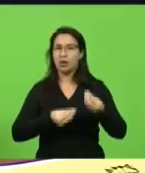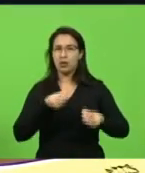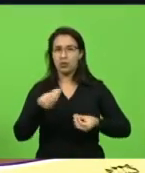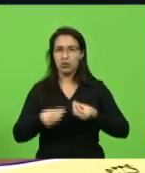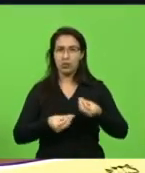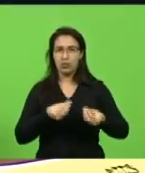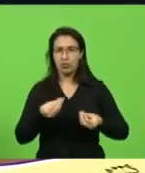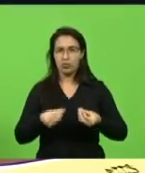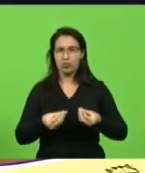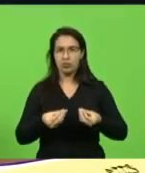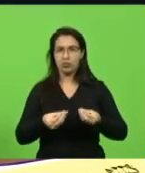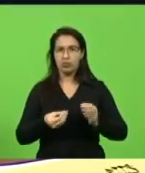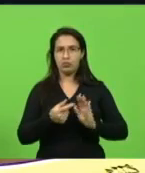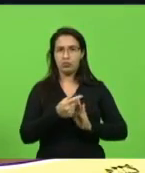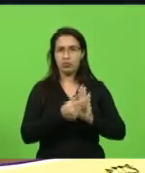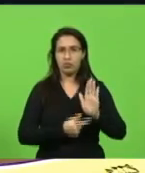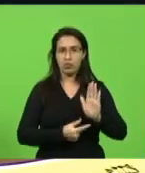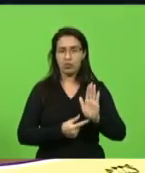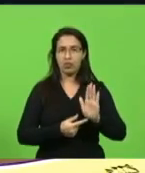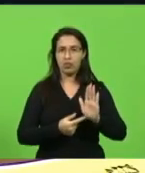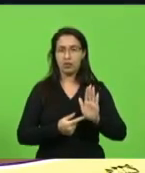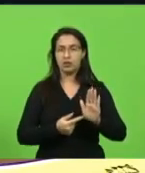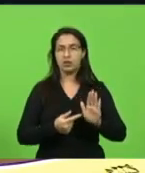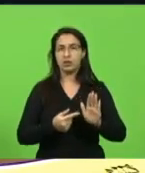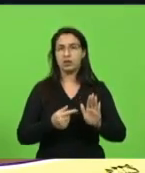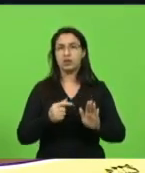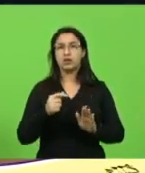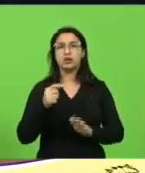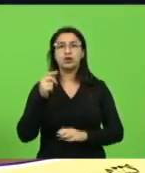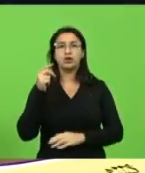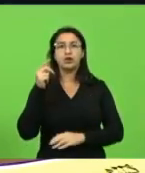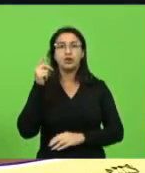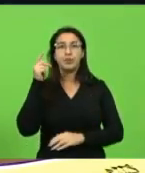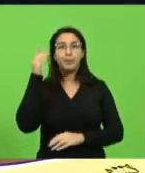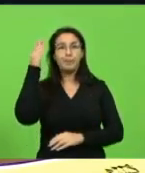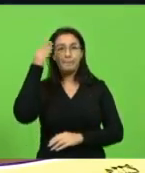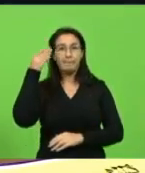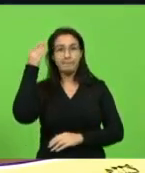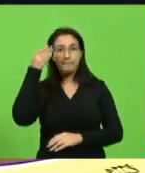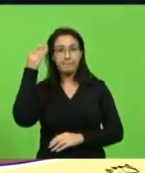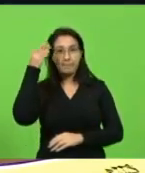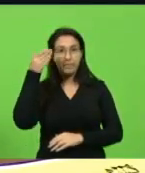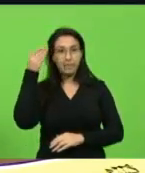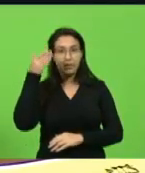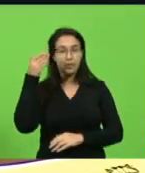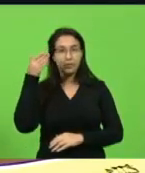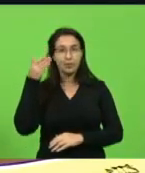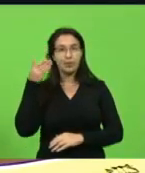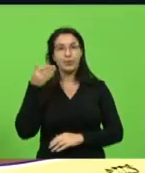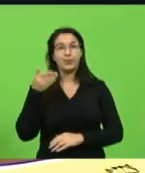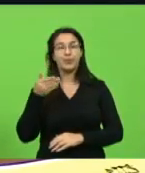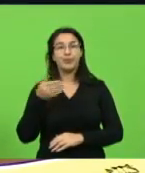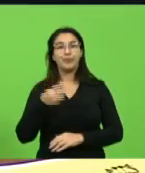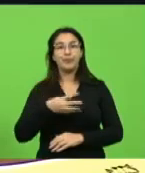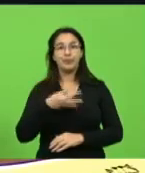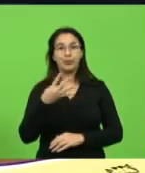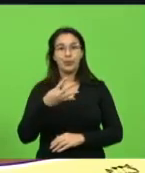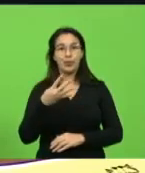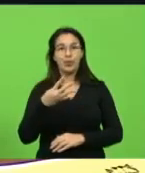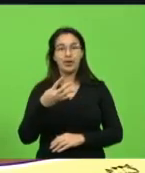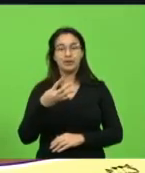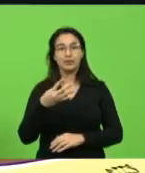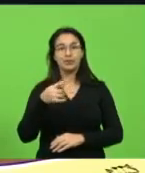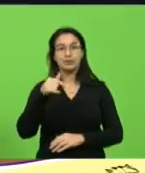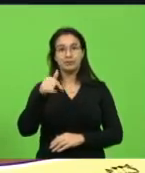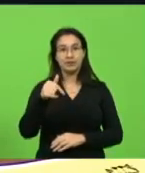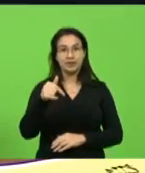São Paulo ao seu discípulo Timóteo, no capítulo 4, versículo 7,